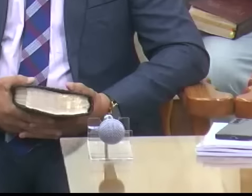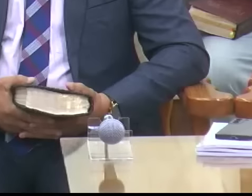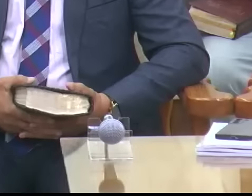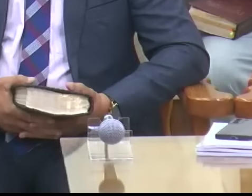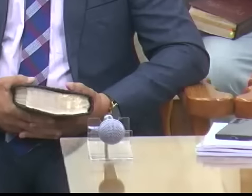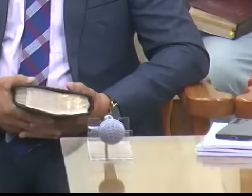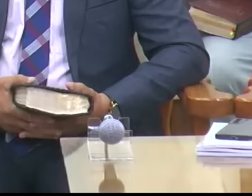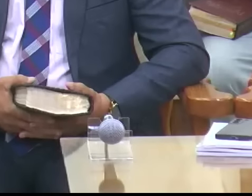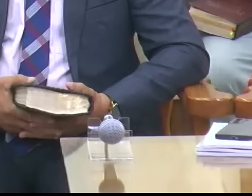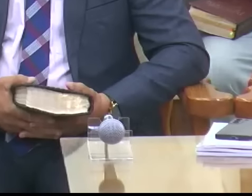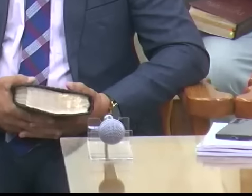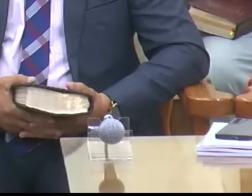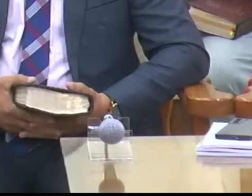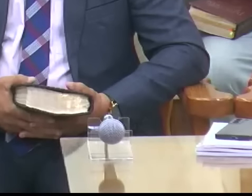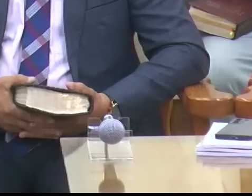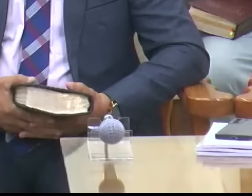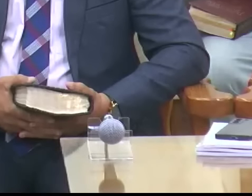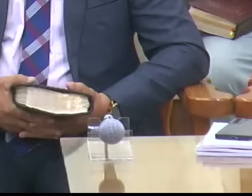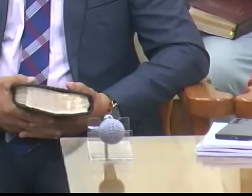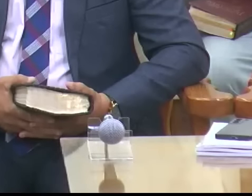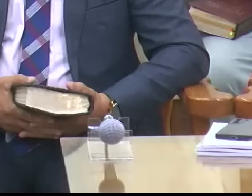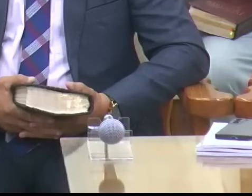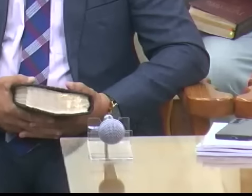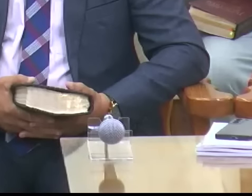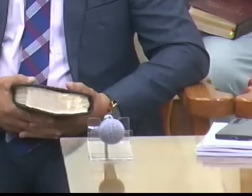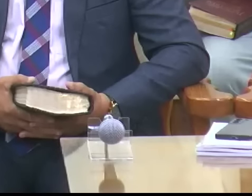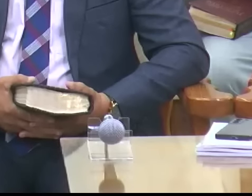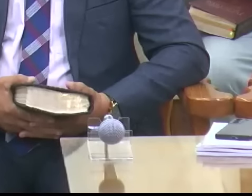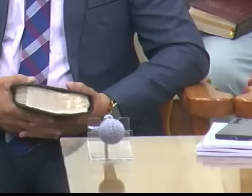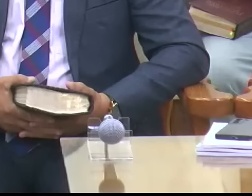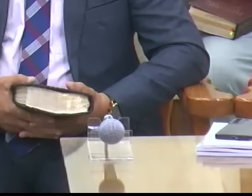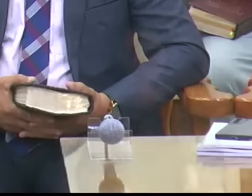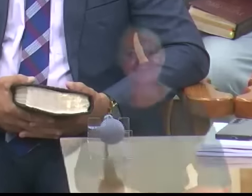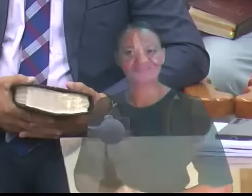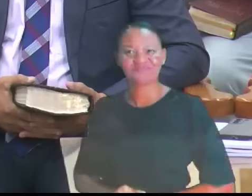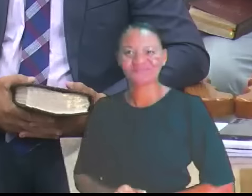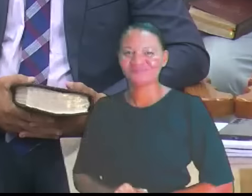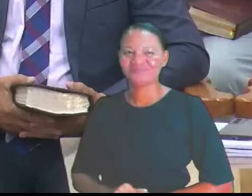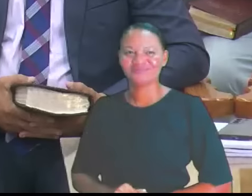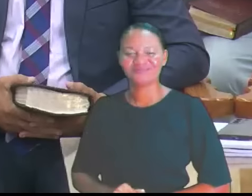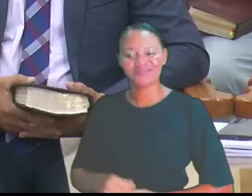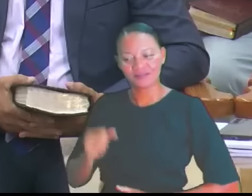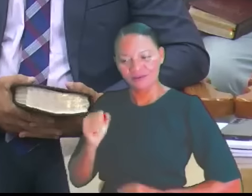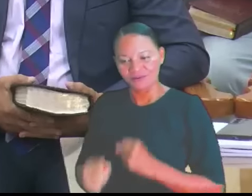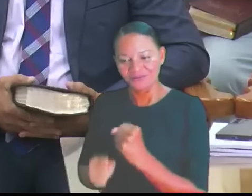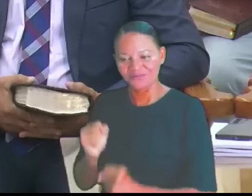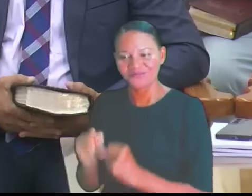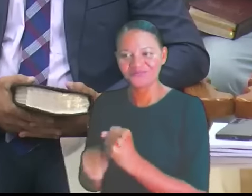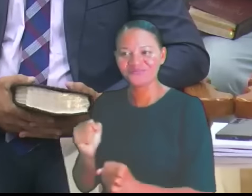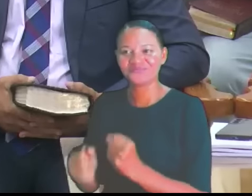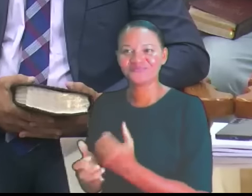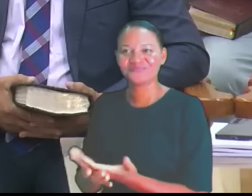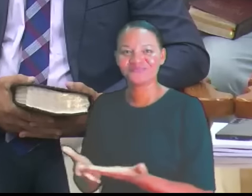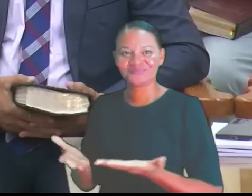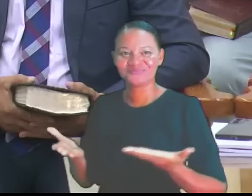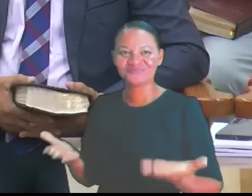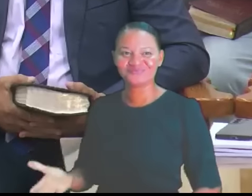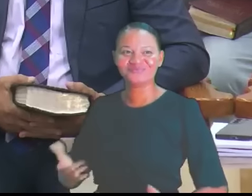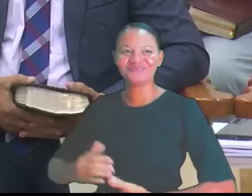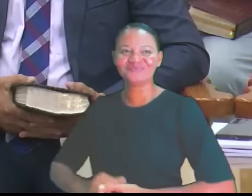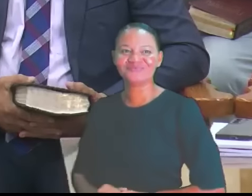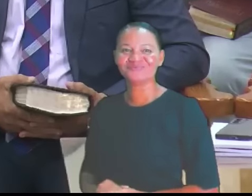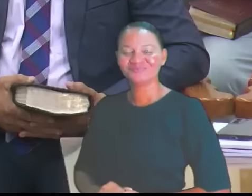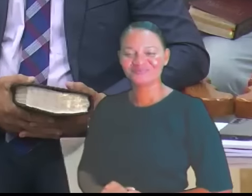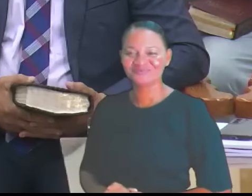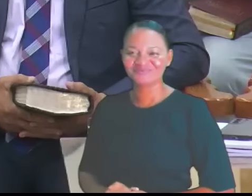igreja que precisa. É você que precisa. Então você precisa correr e dizer, não, eu quero entregar. Eu não